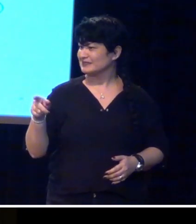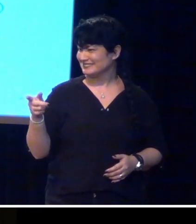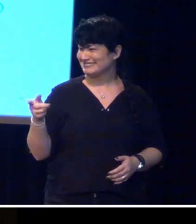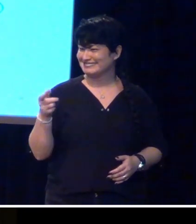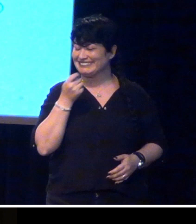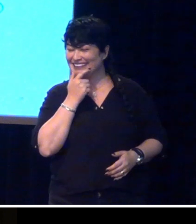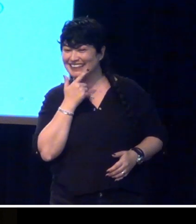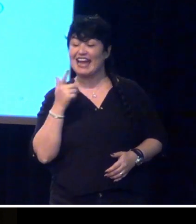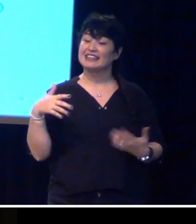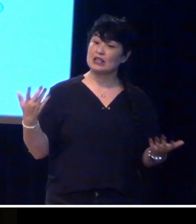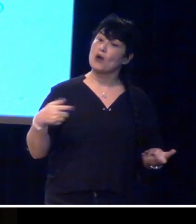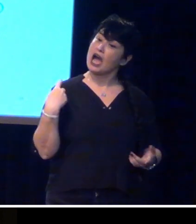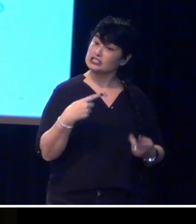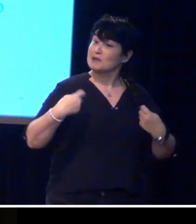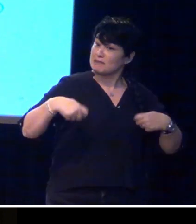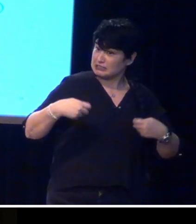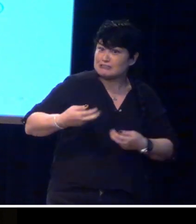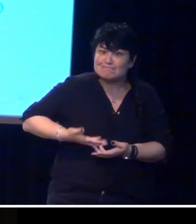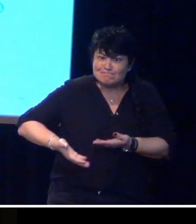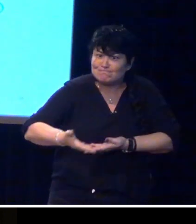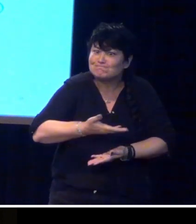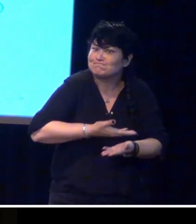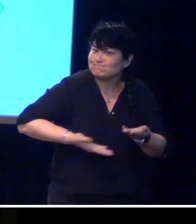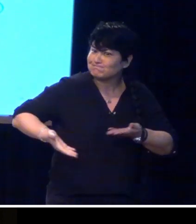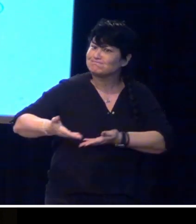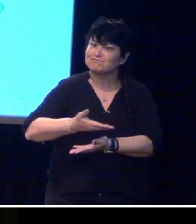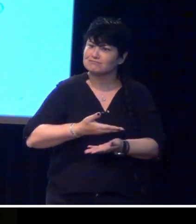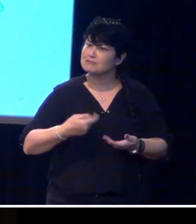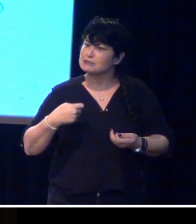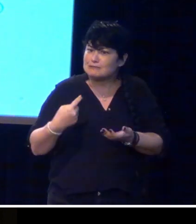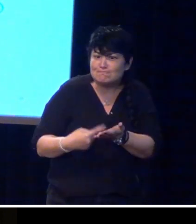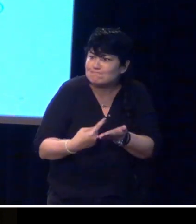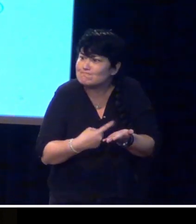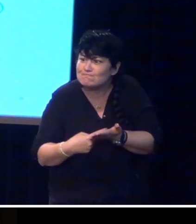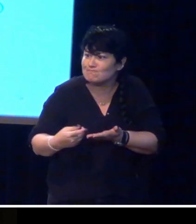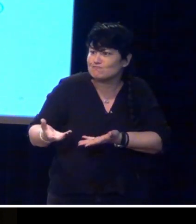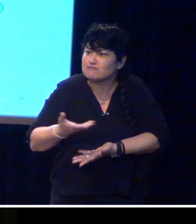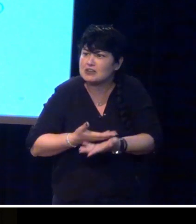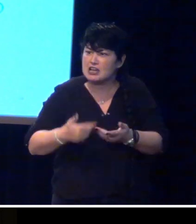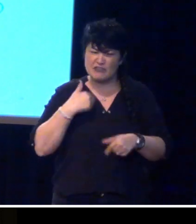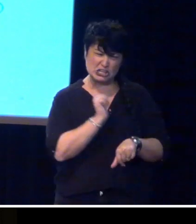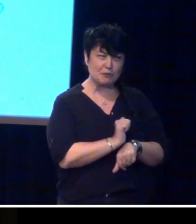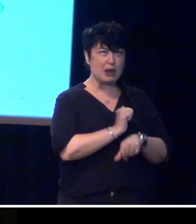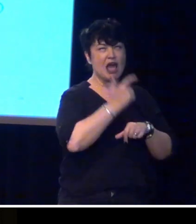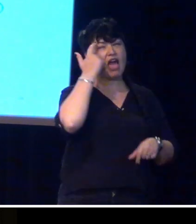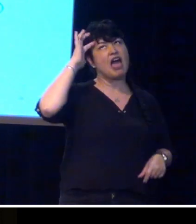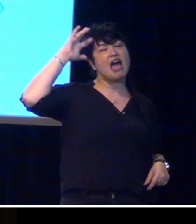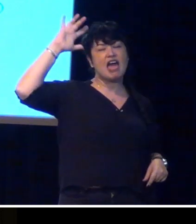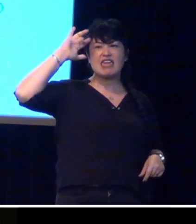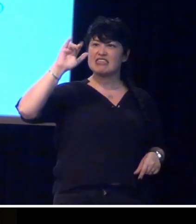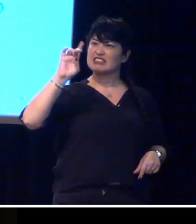Então, a gente precisa se articular, né? A gente não precisa ficar esperando o mundo ideal, a gente